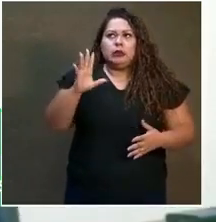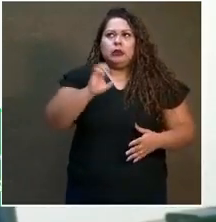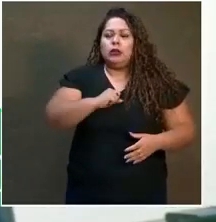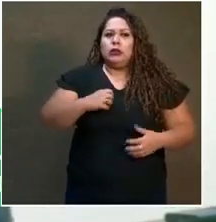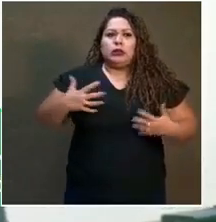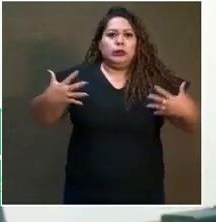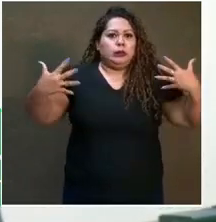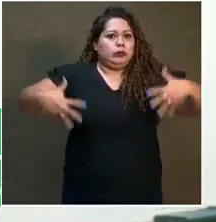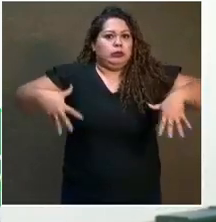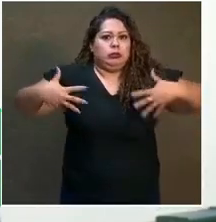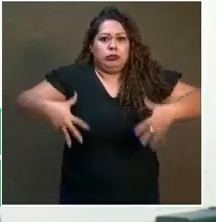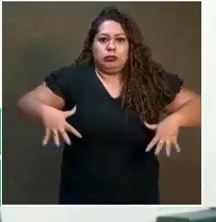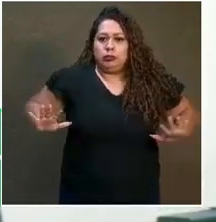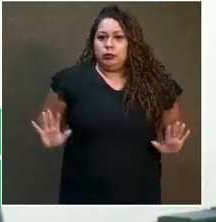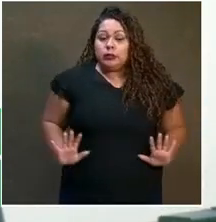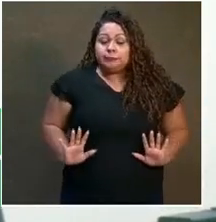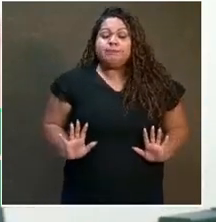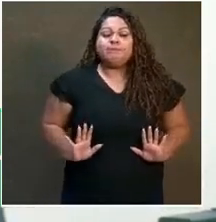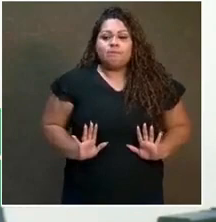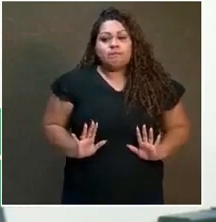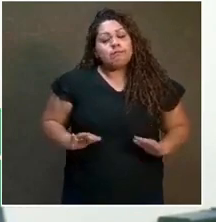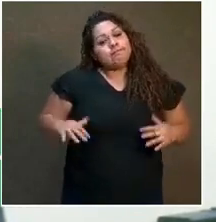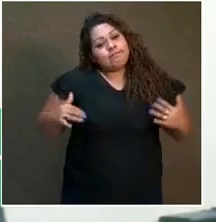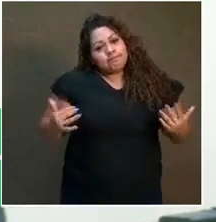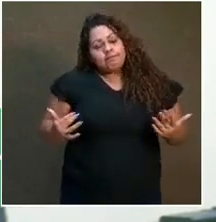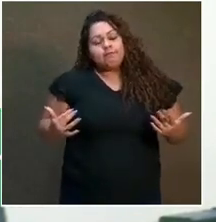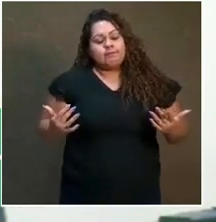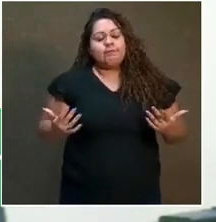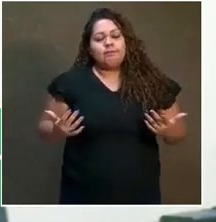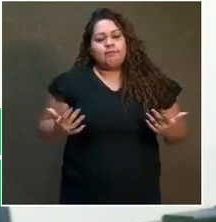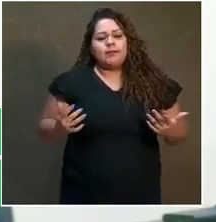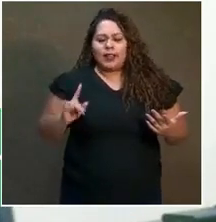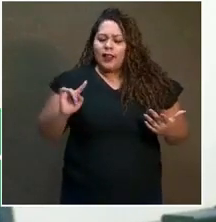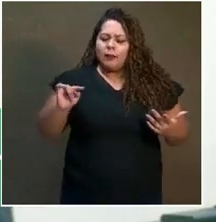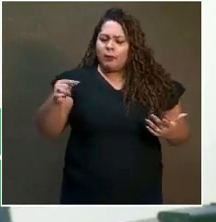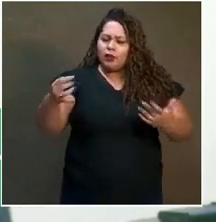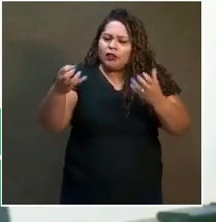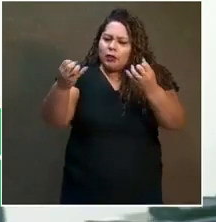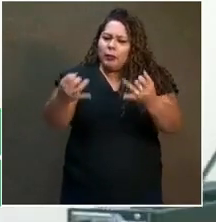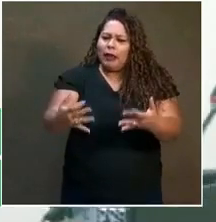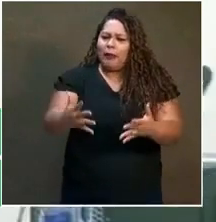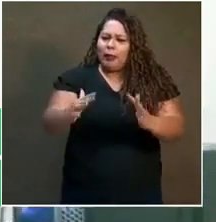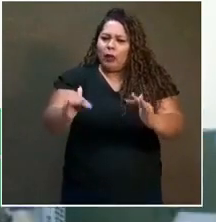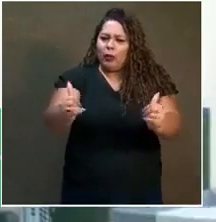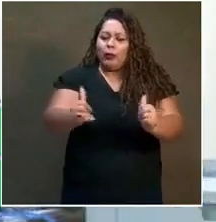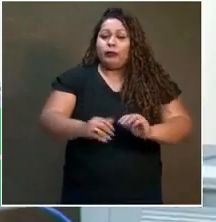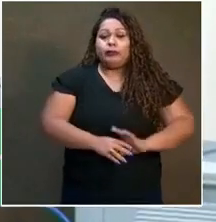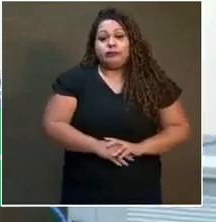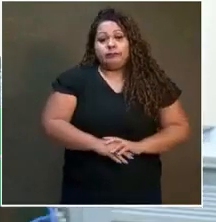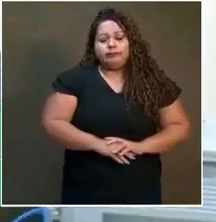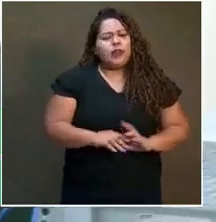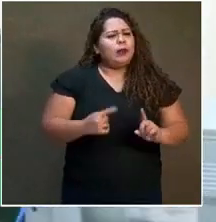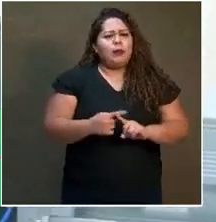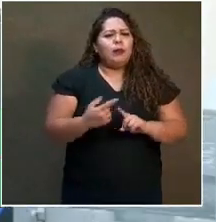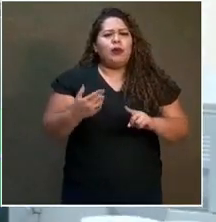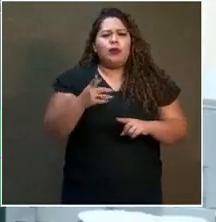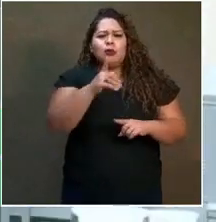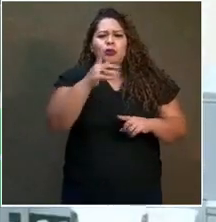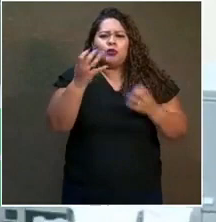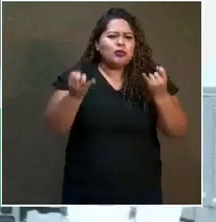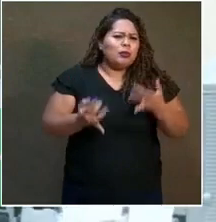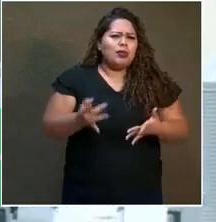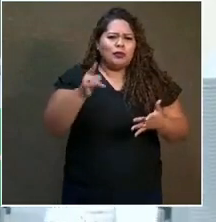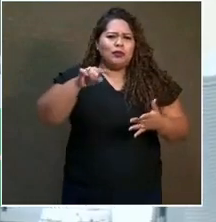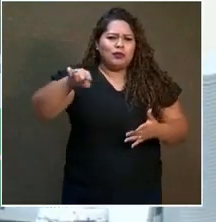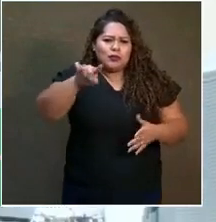ou limeriência. Mas vamos falar disso mais adiante. E por que eu estou falando isso a vossas